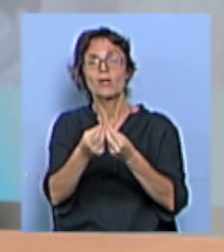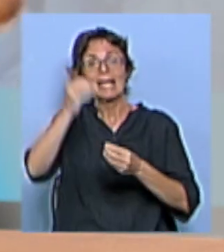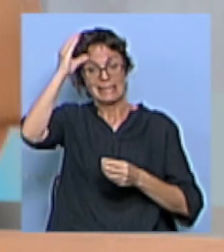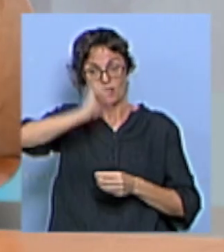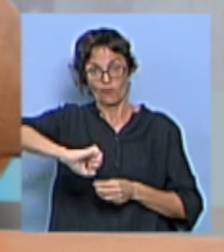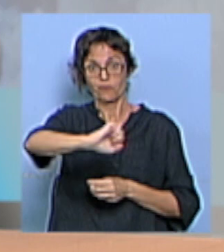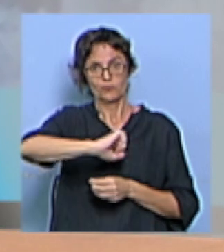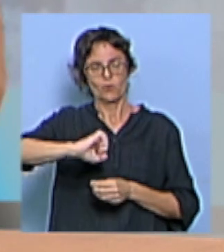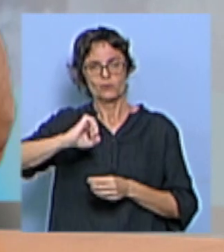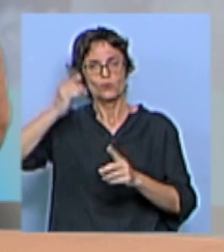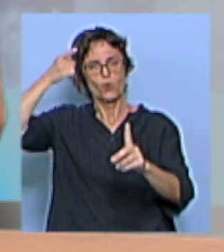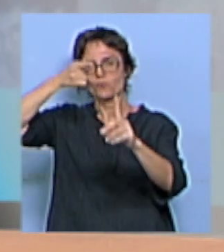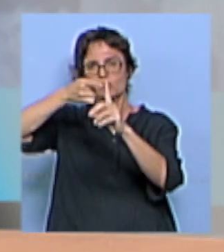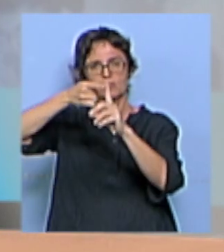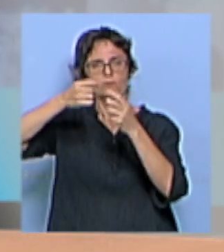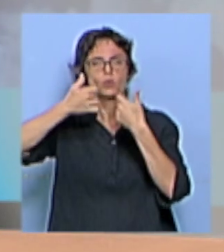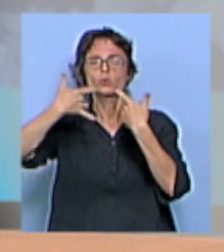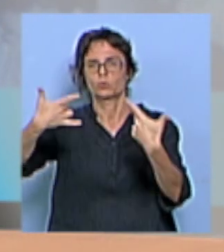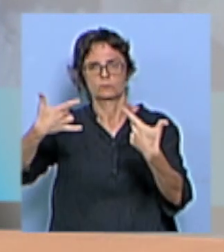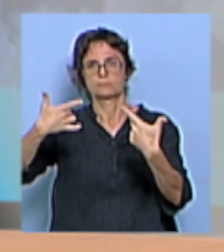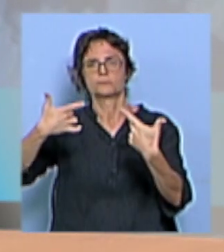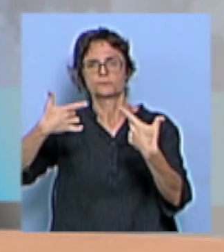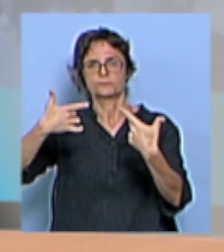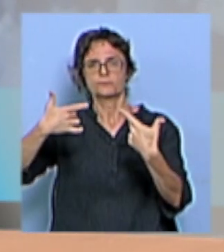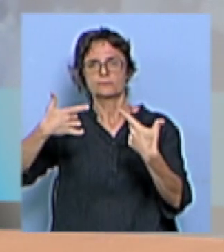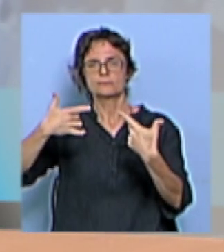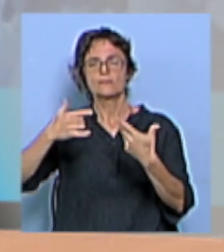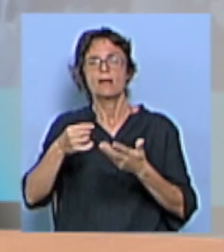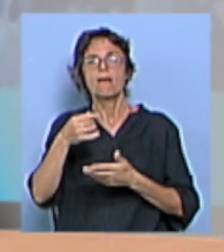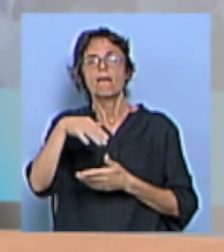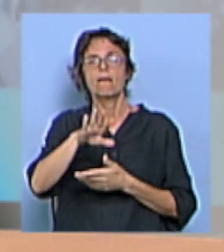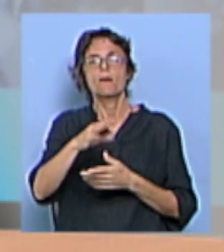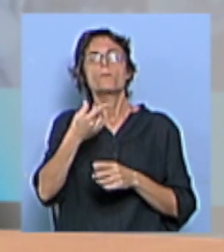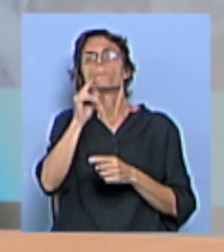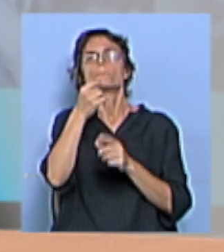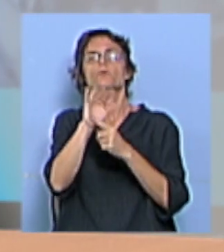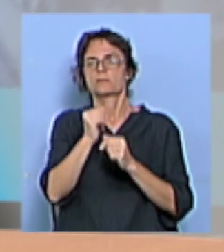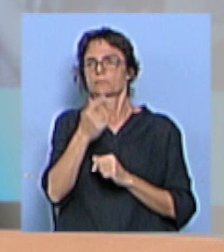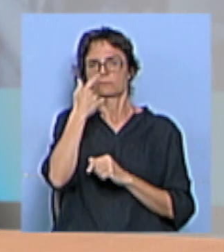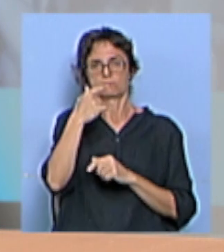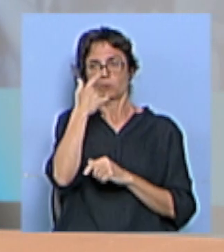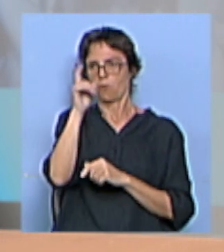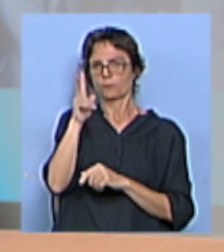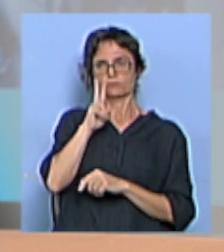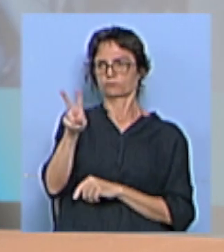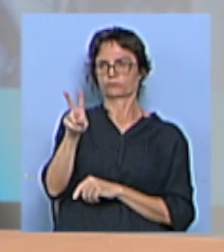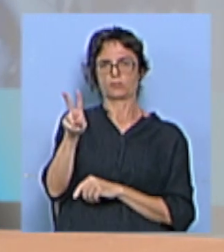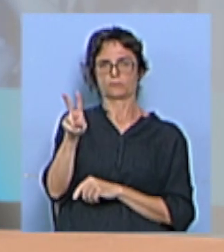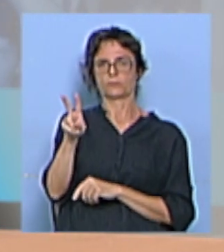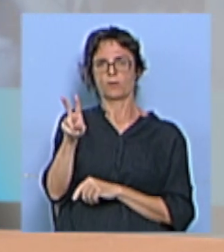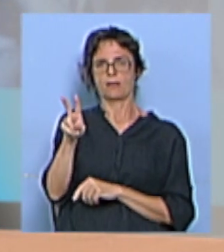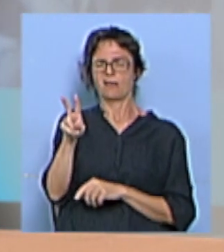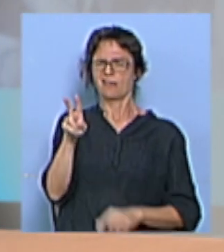o ilimitado, é para o todo. Eu agora faço aqui uma comparação. Quando olhamos para uma pessoa, se nos fixássemos só no